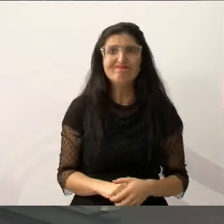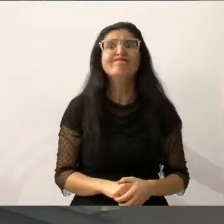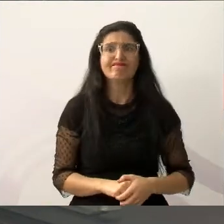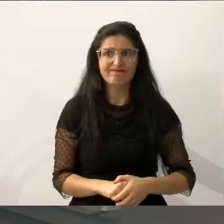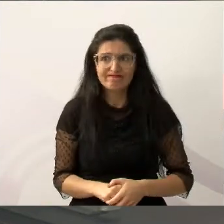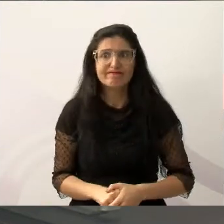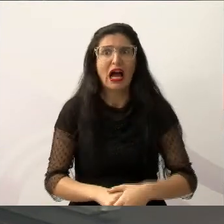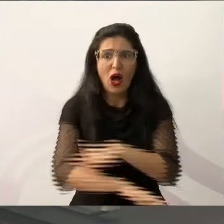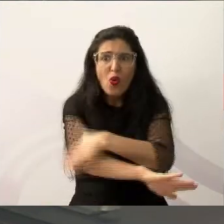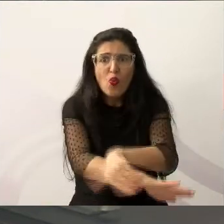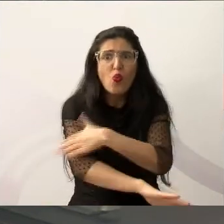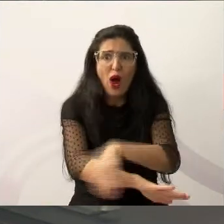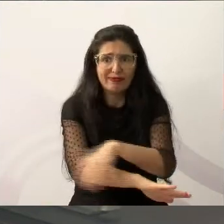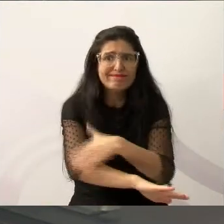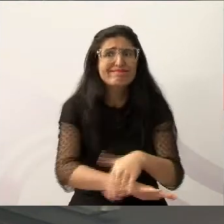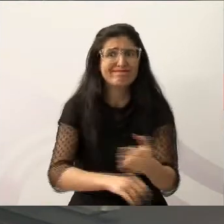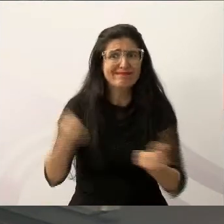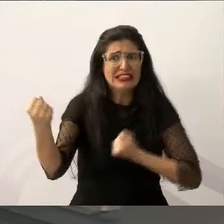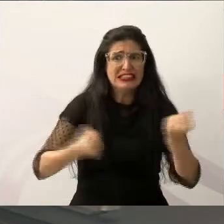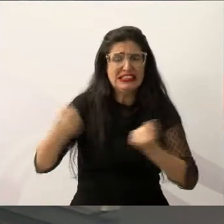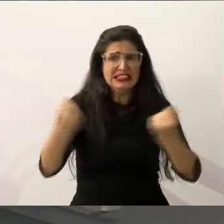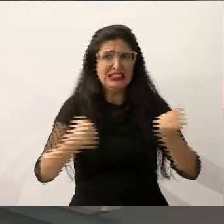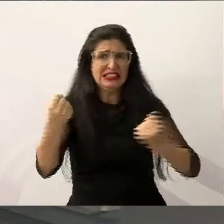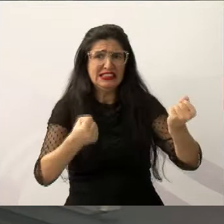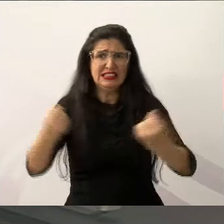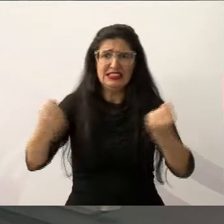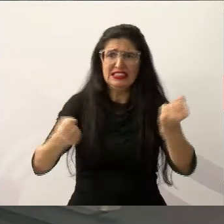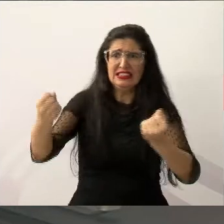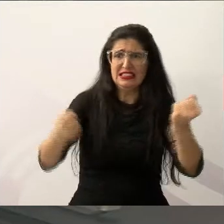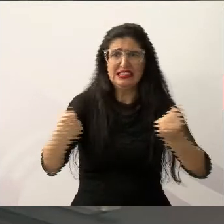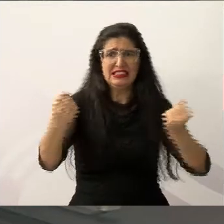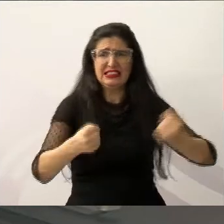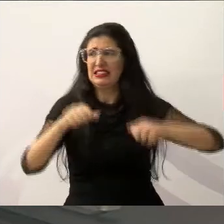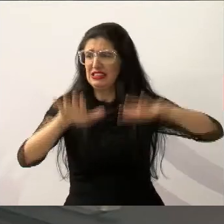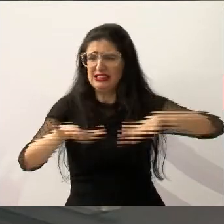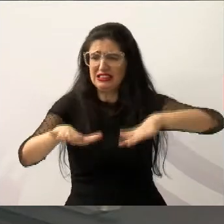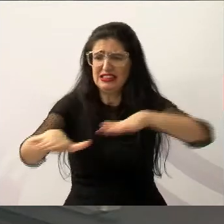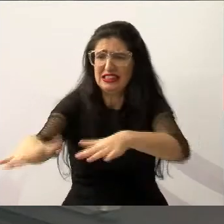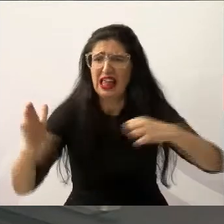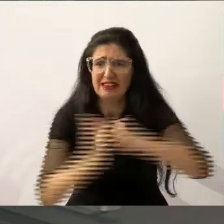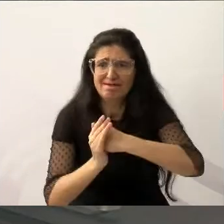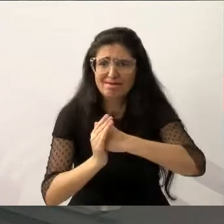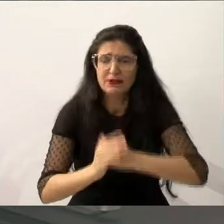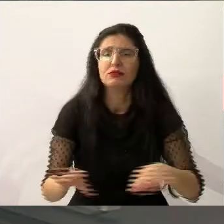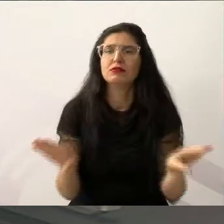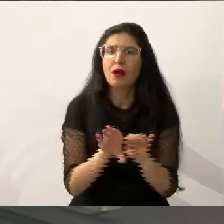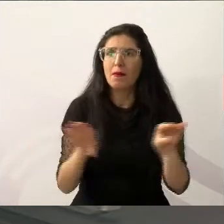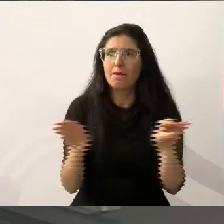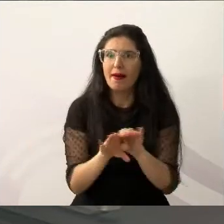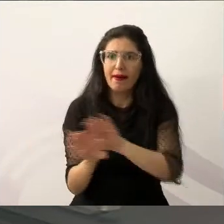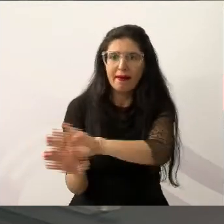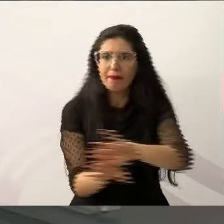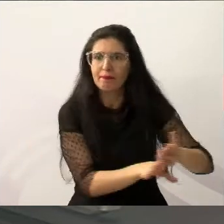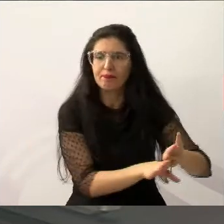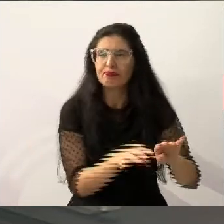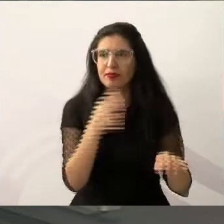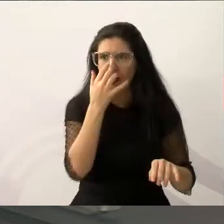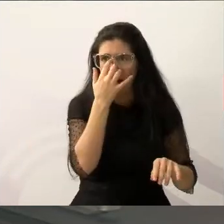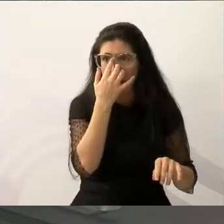terrestre. Também é importante colocar o que? Uma grande epidemia que as pessoas